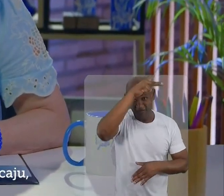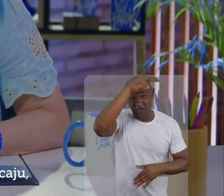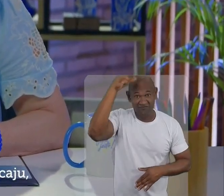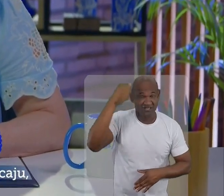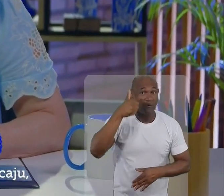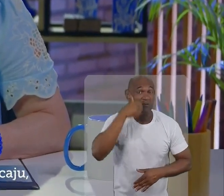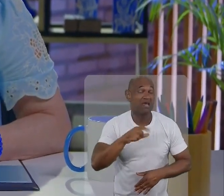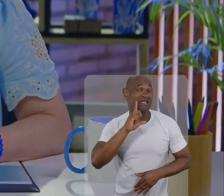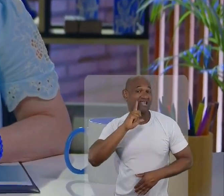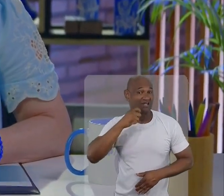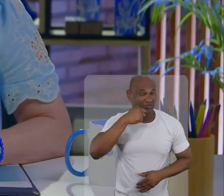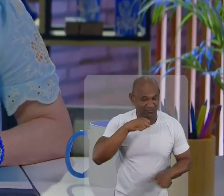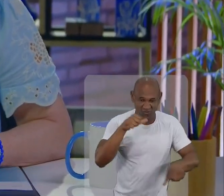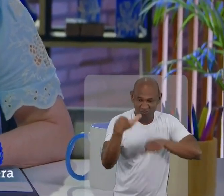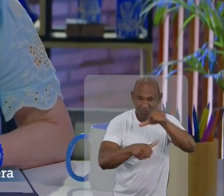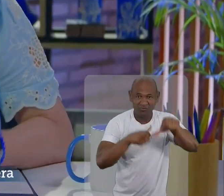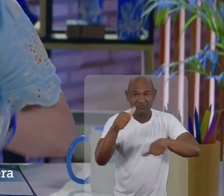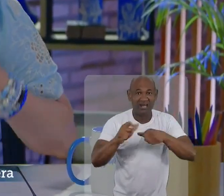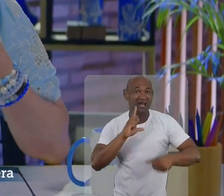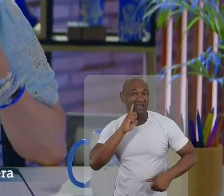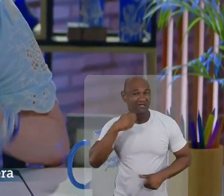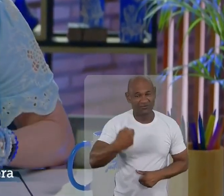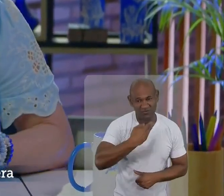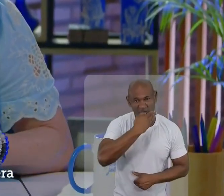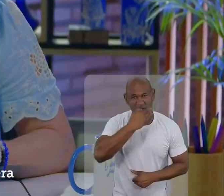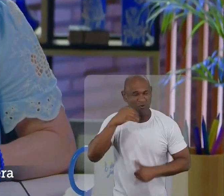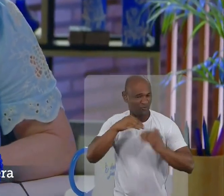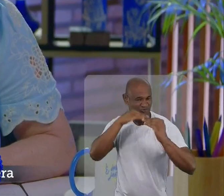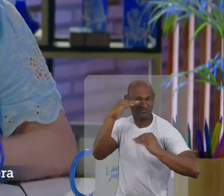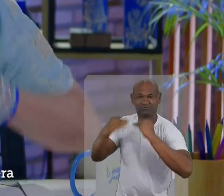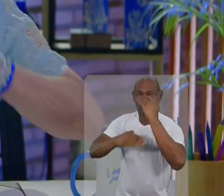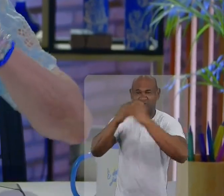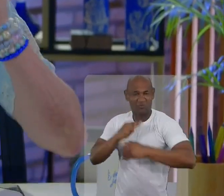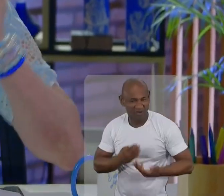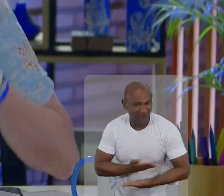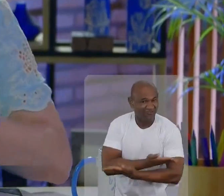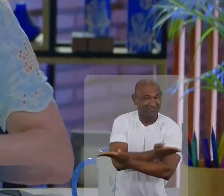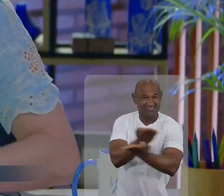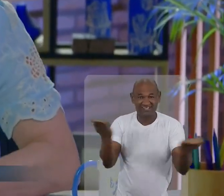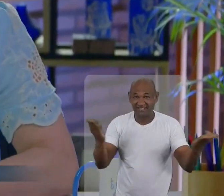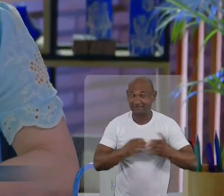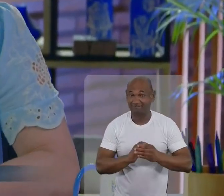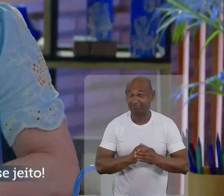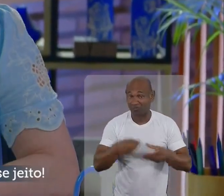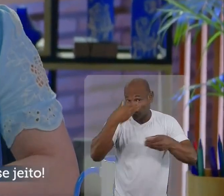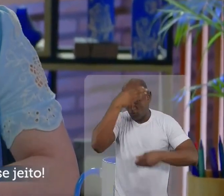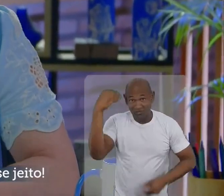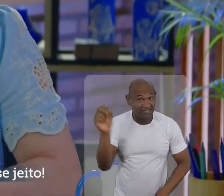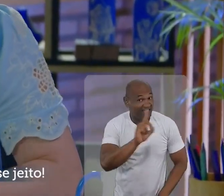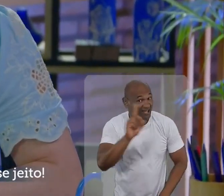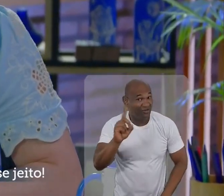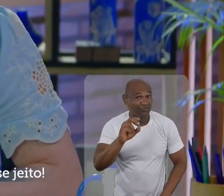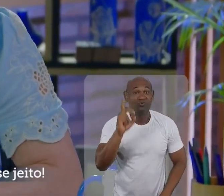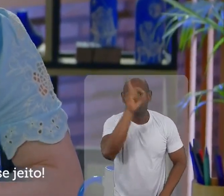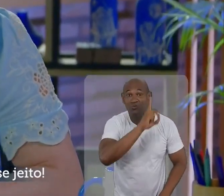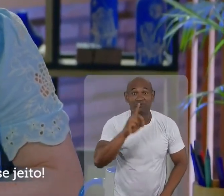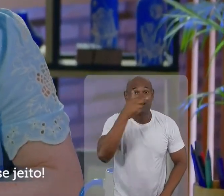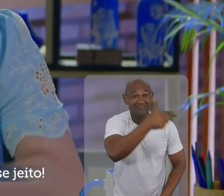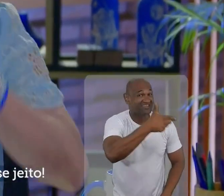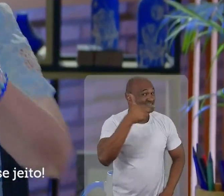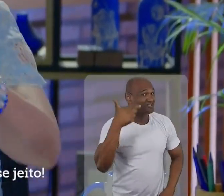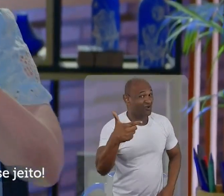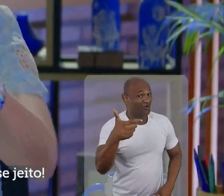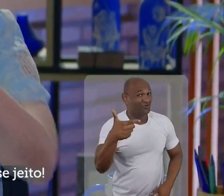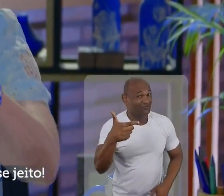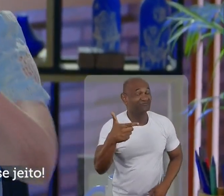mulher de Aracaju e construir uma cidade mais justa e próspera para todos. E não esqueça, domingo